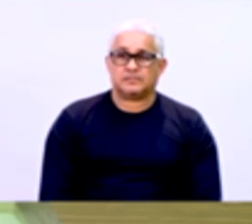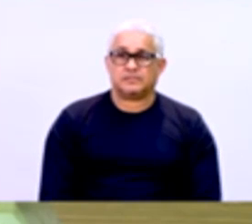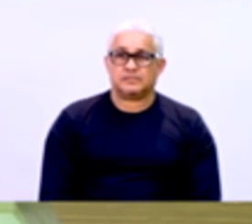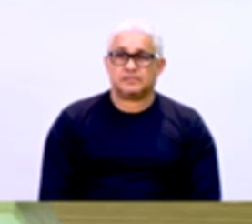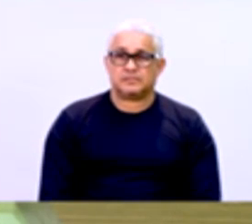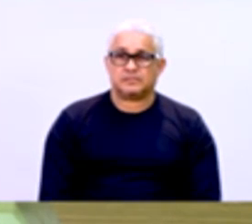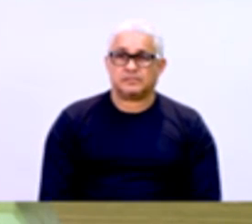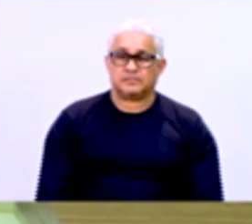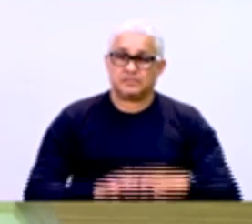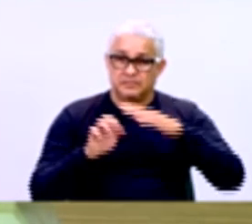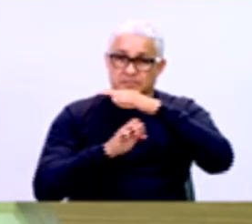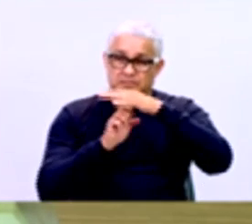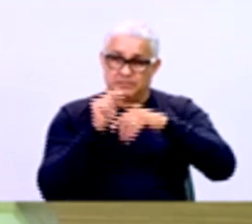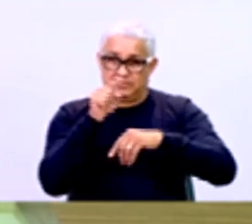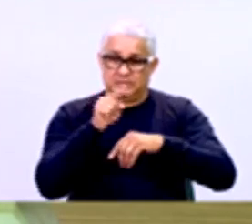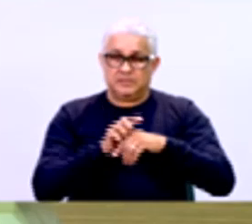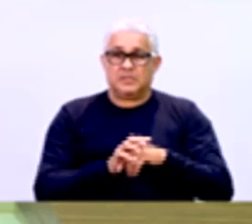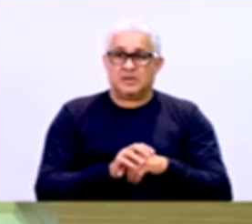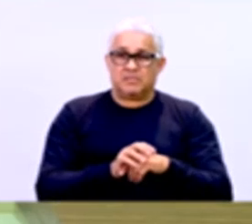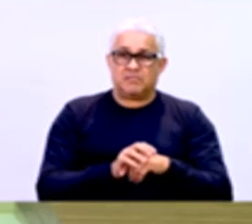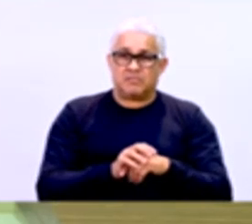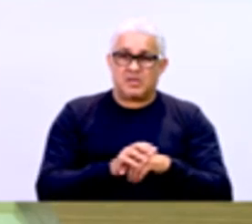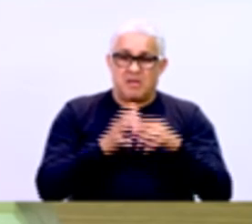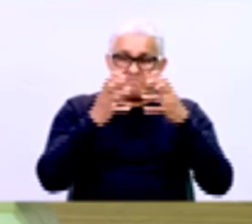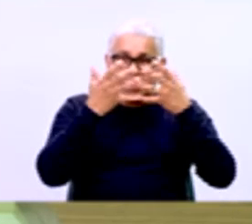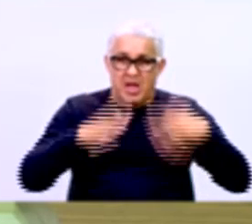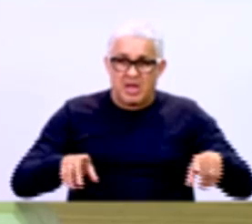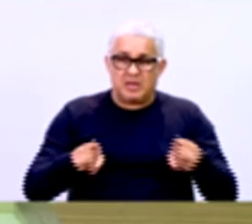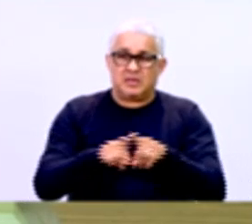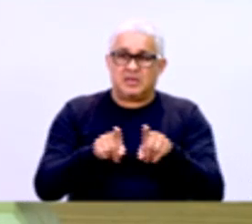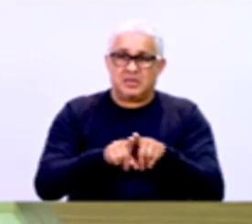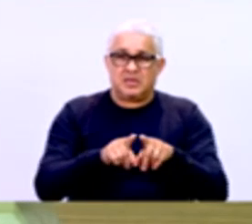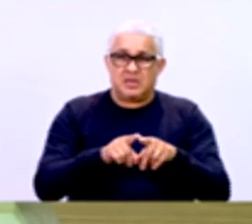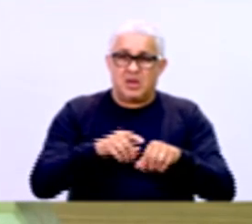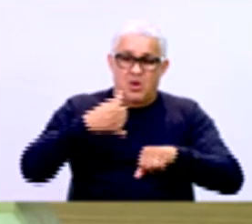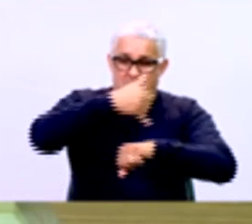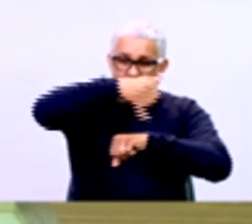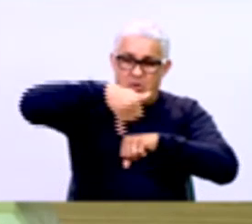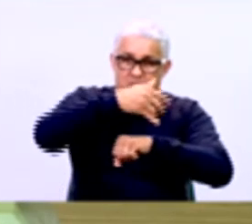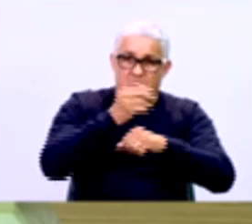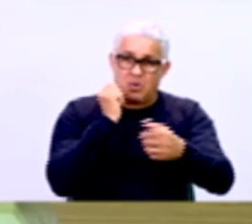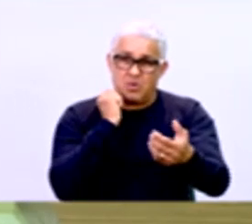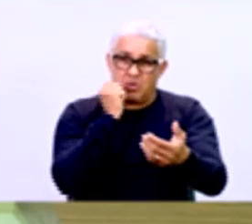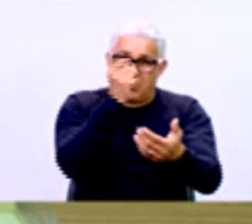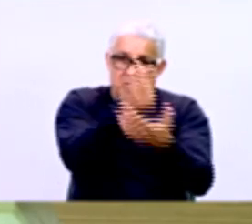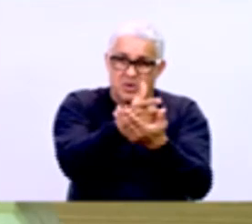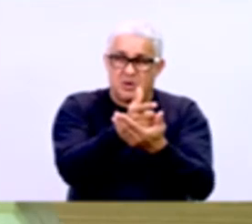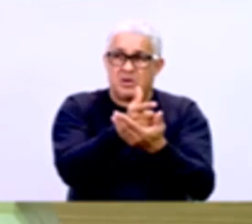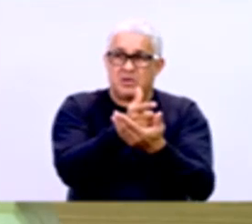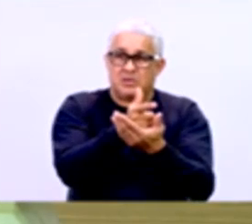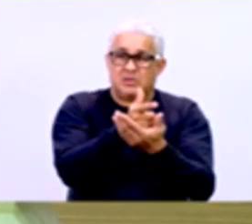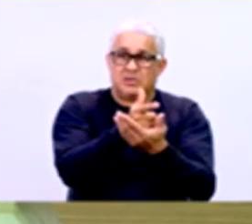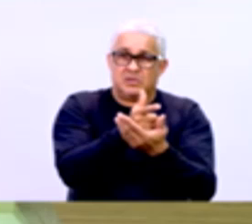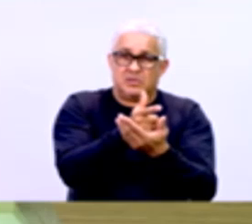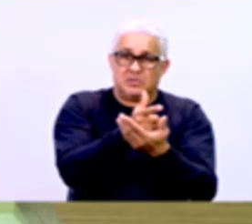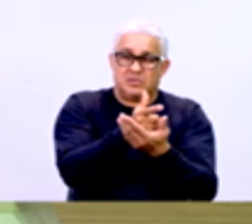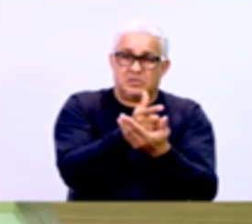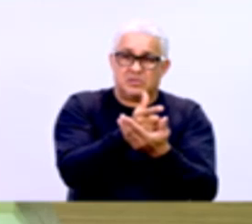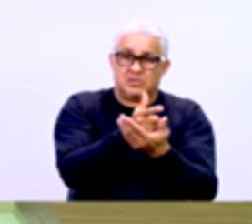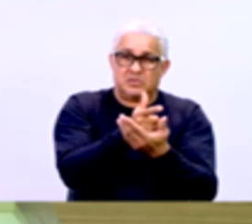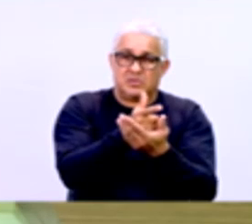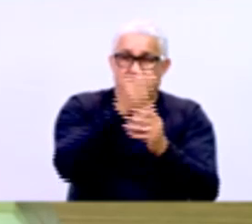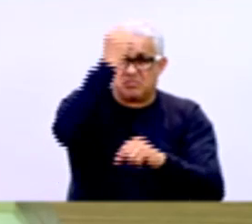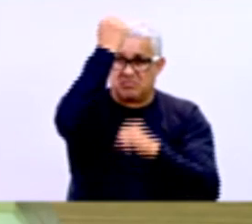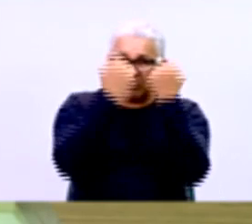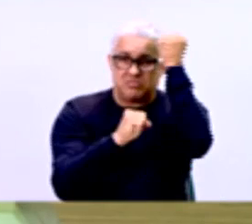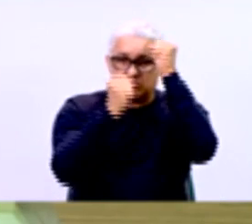ela estava comprando óleo de uma parte de produtores que estavam destruindo a natureza, estavam